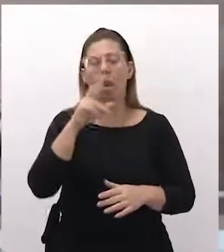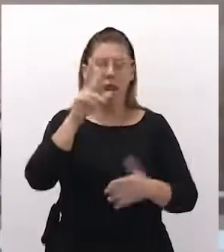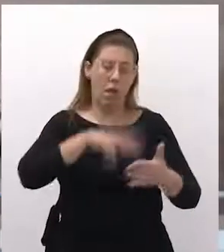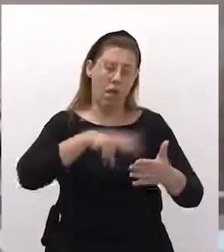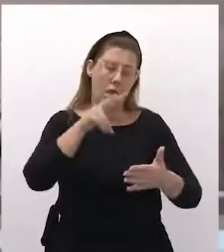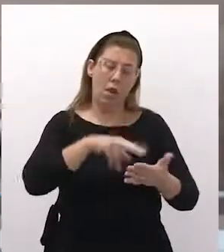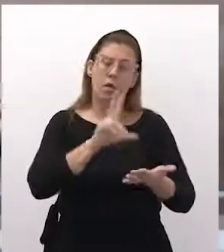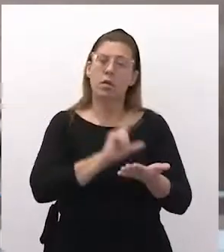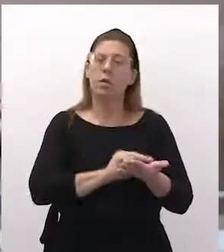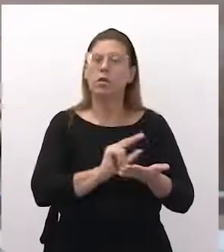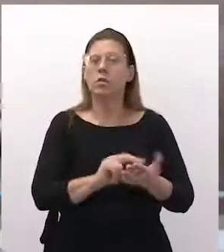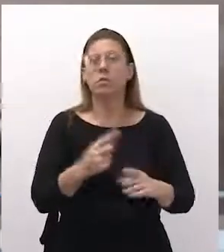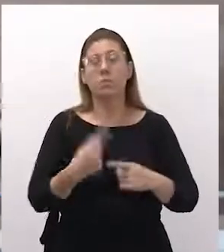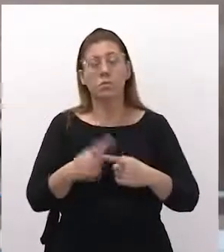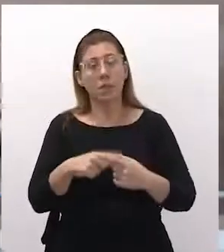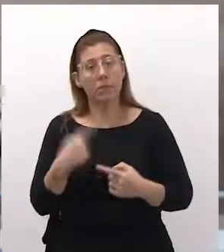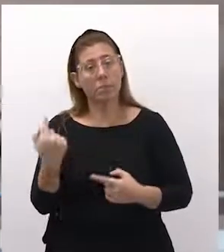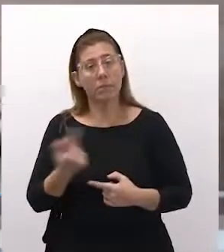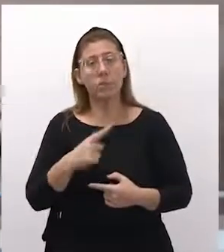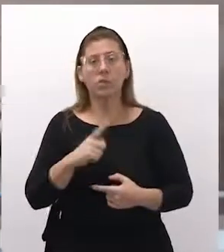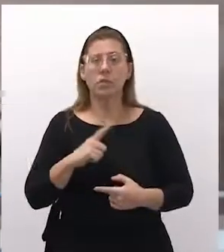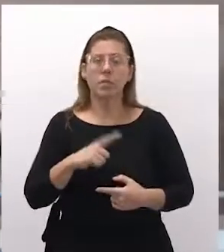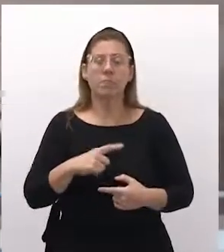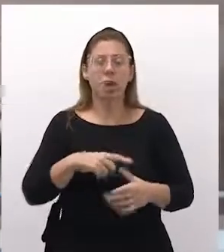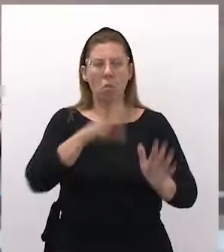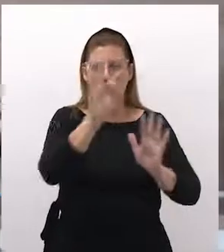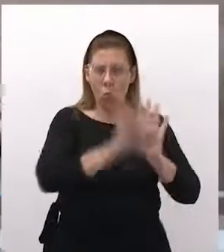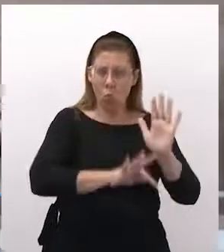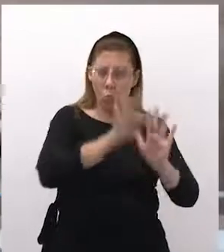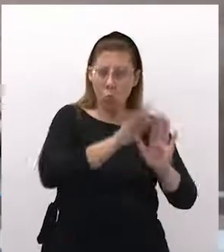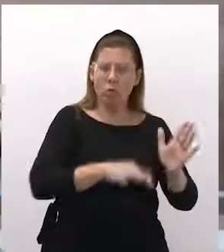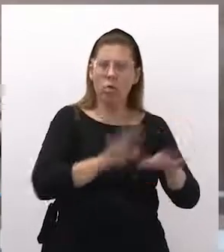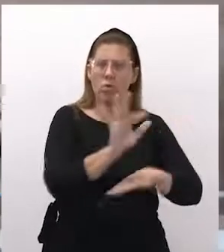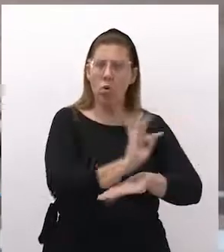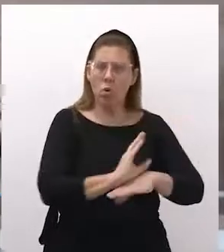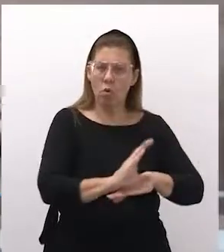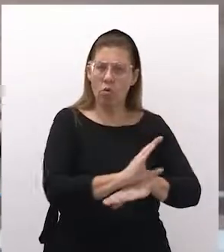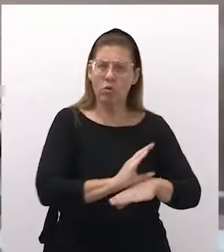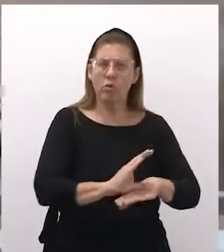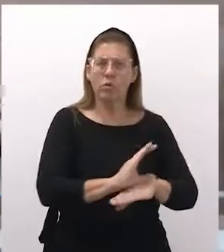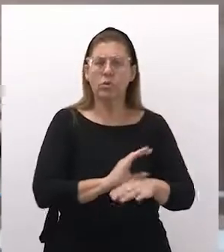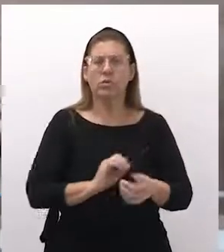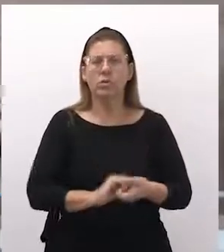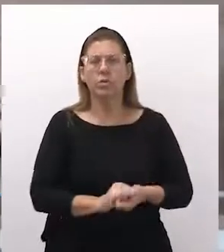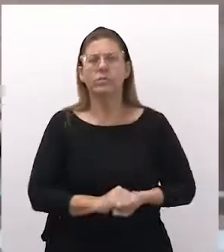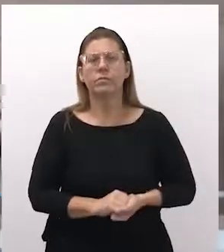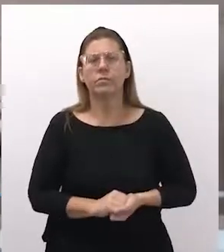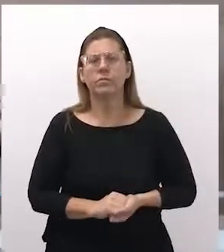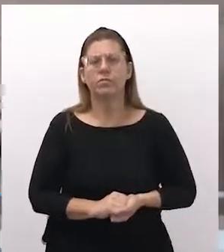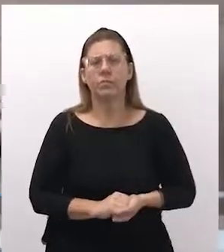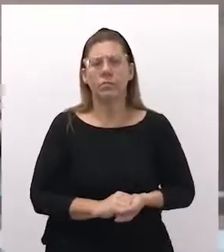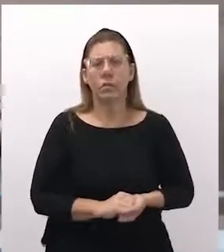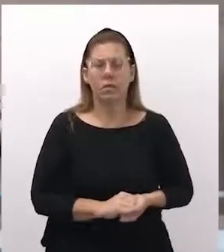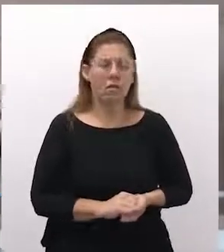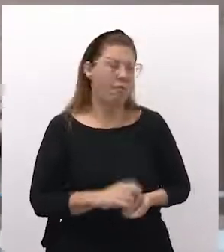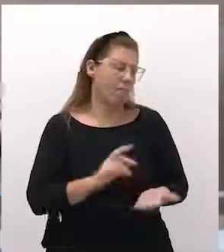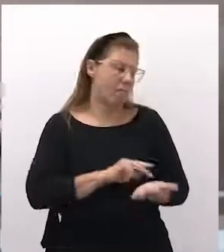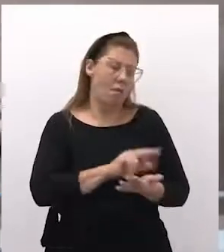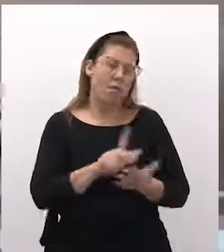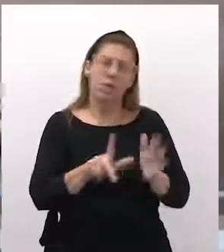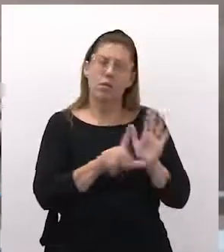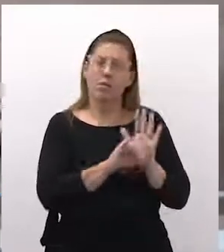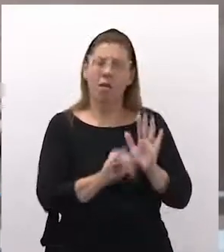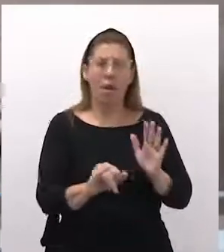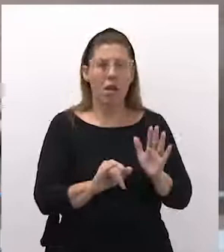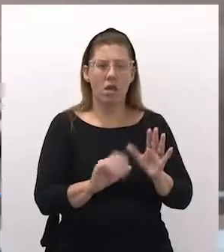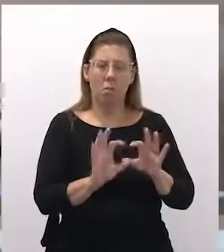artigos, porque nós temos um texto constitucional, como eu disse para vocês, muito bonito. Nós temos outras leis e normas.